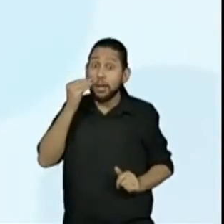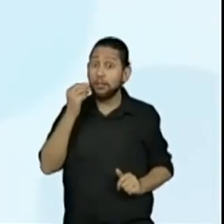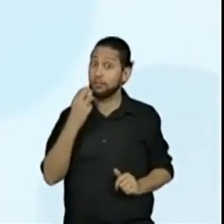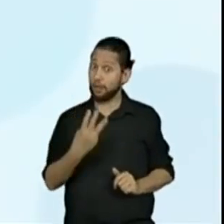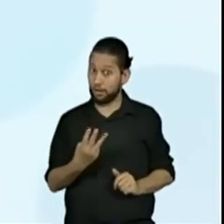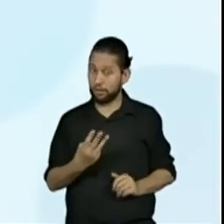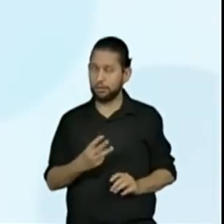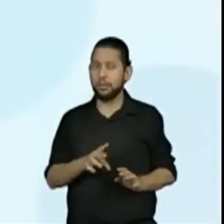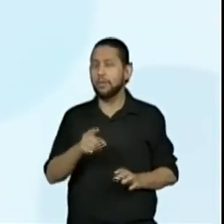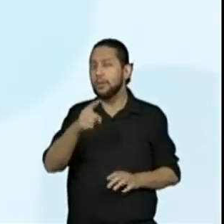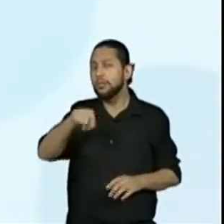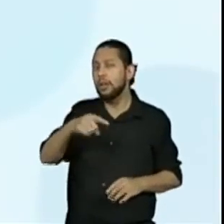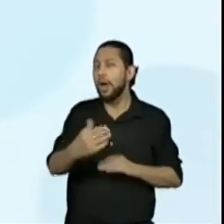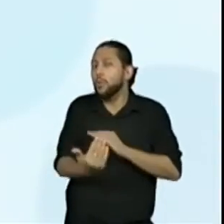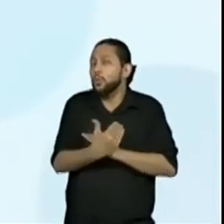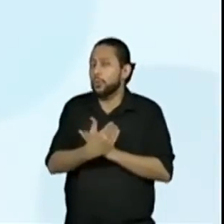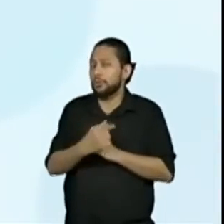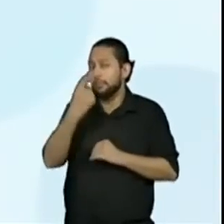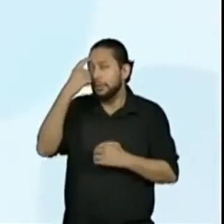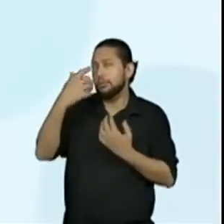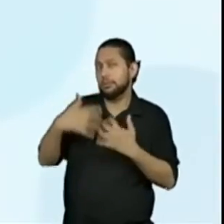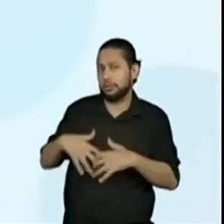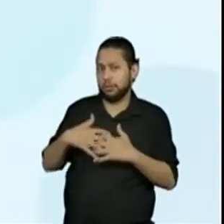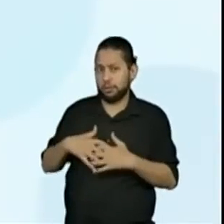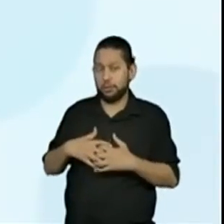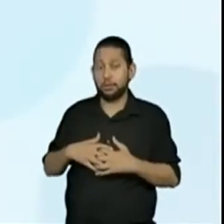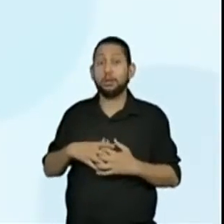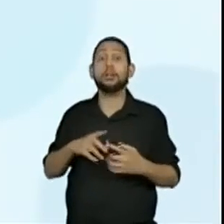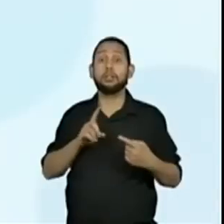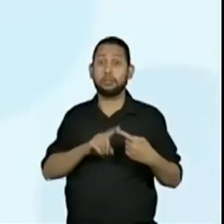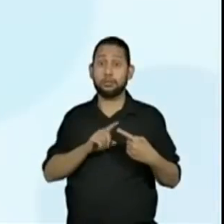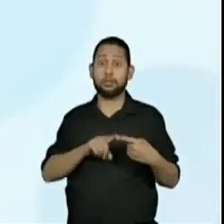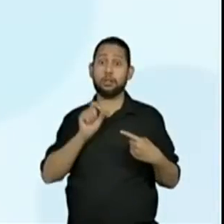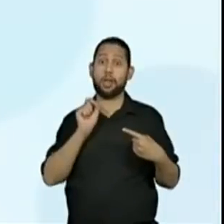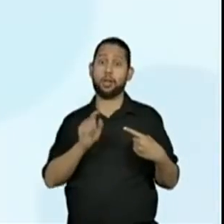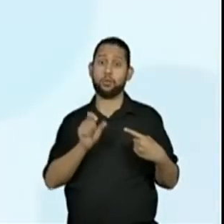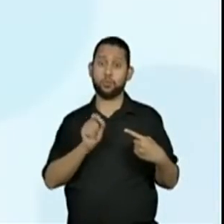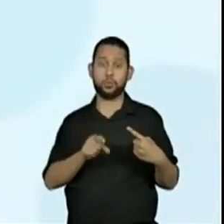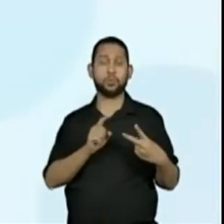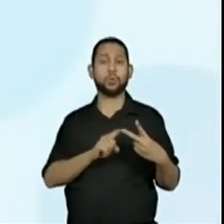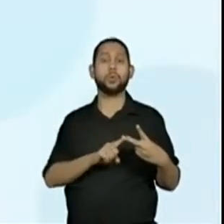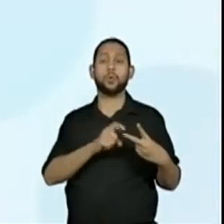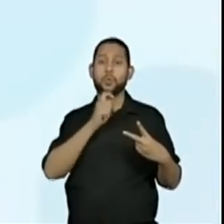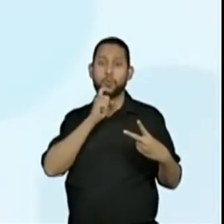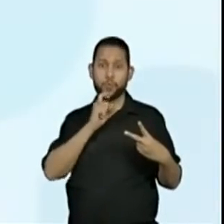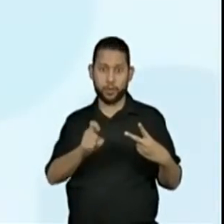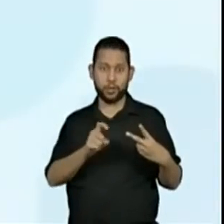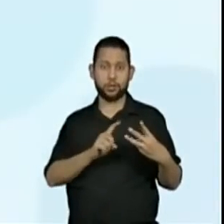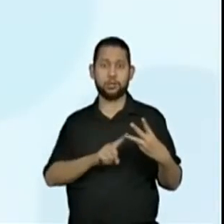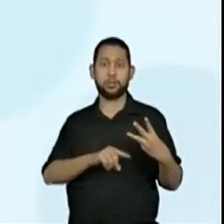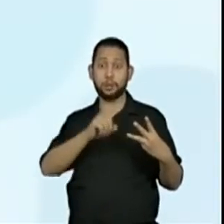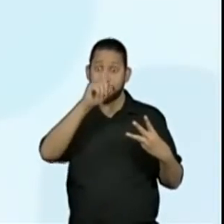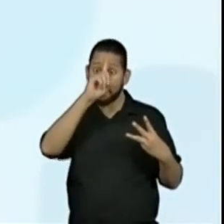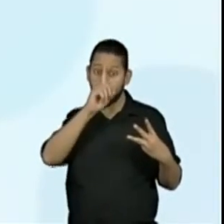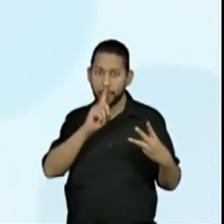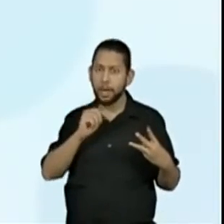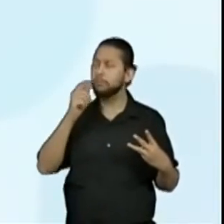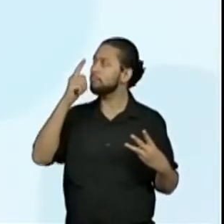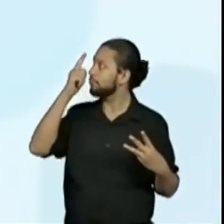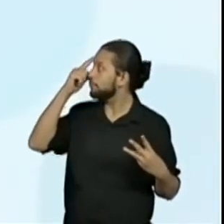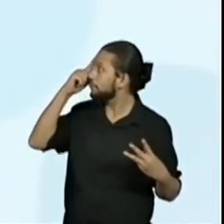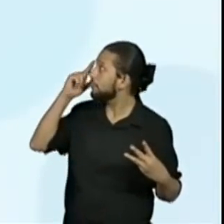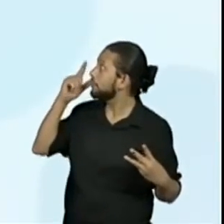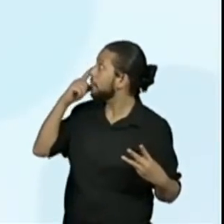ajude Seu José calculando a área e o perímetro de cada espaço representado na malha quadriculada